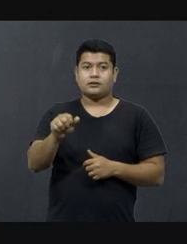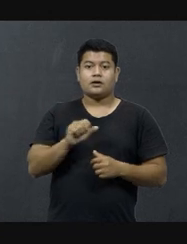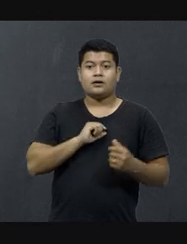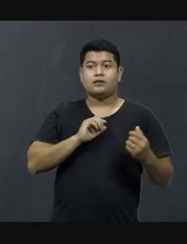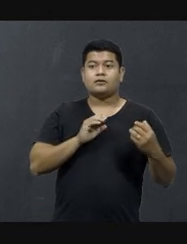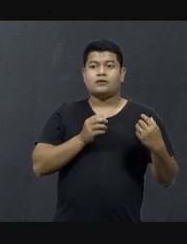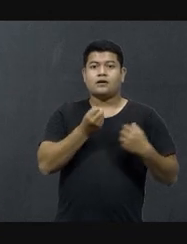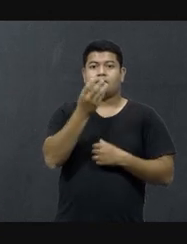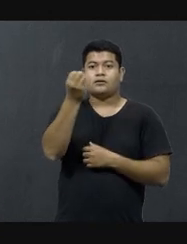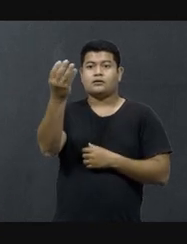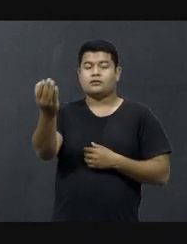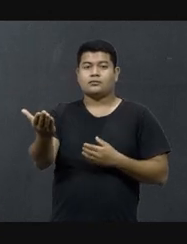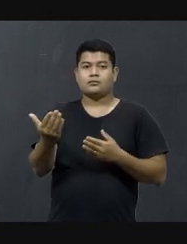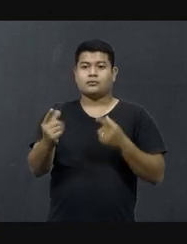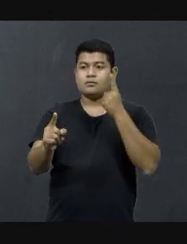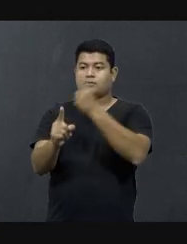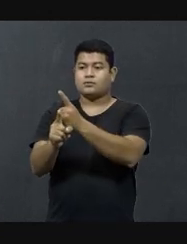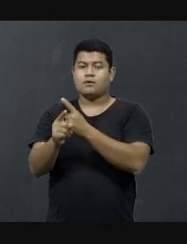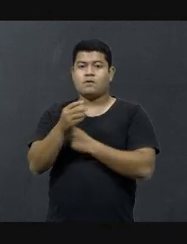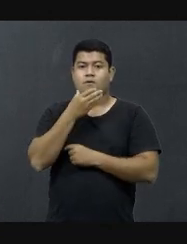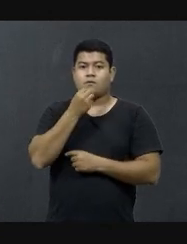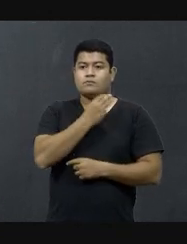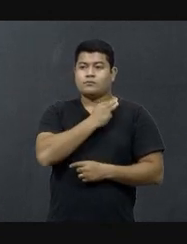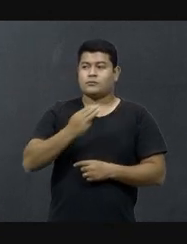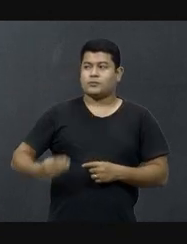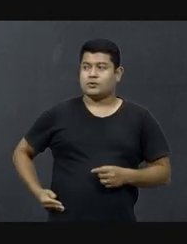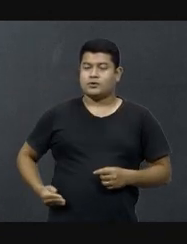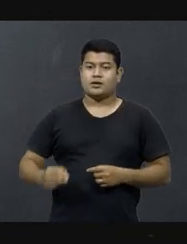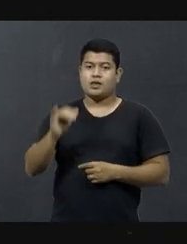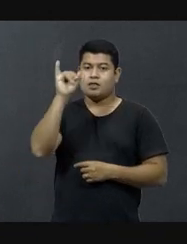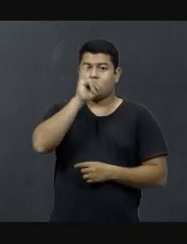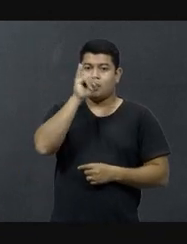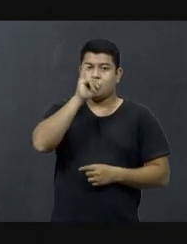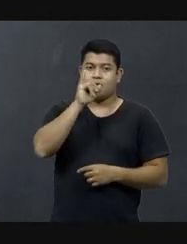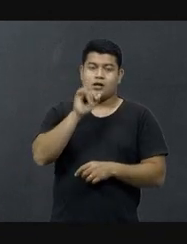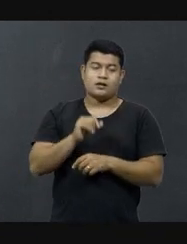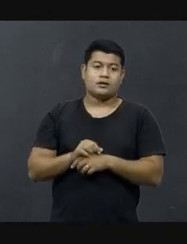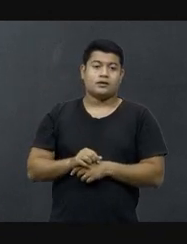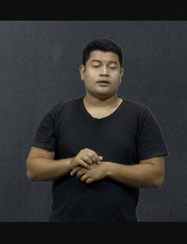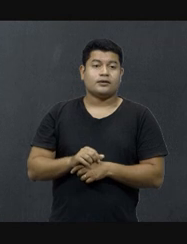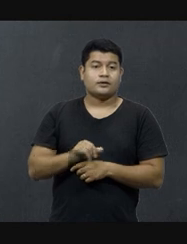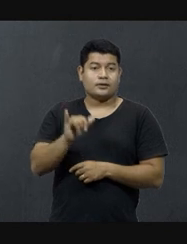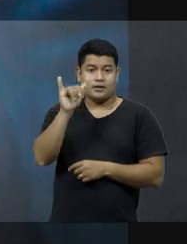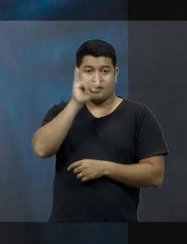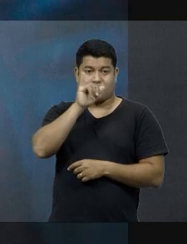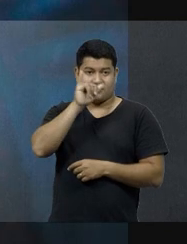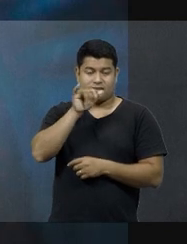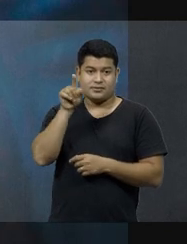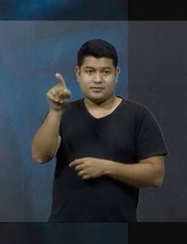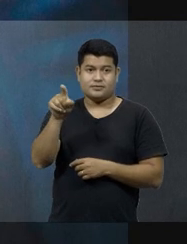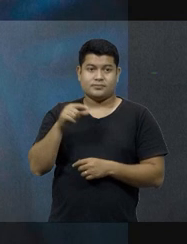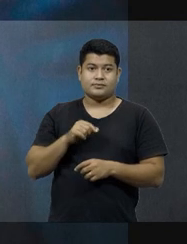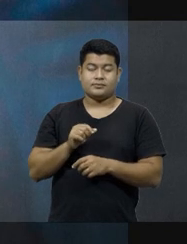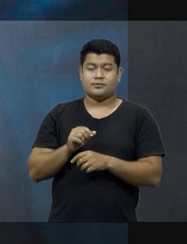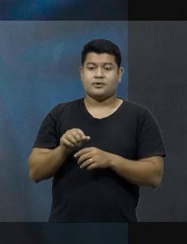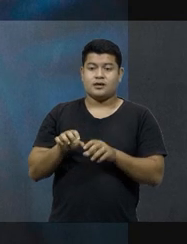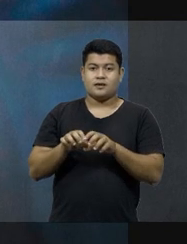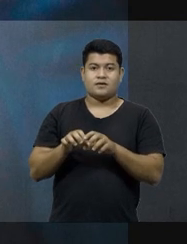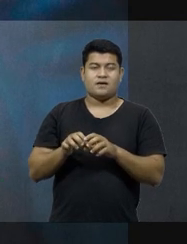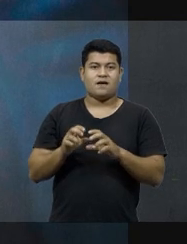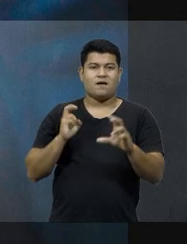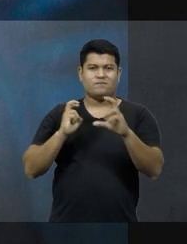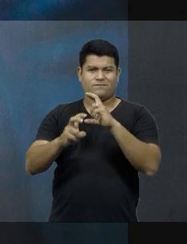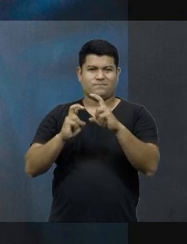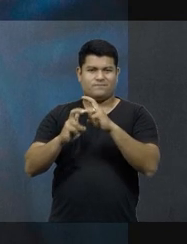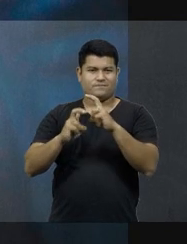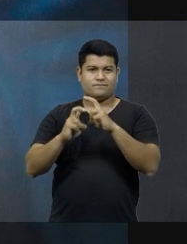Itália, usando o trem, esperando o trem para ir ao encontro do primeiro-ministro da Itália. Este outro é